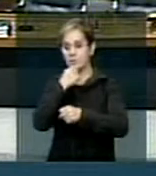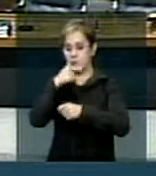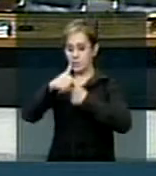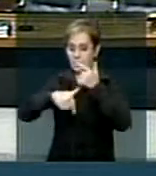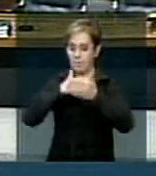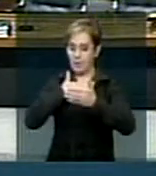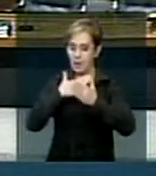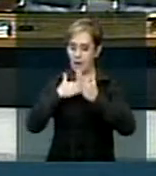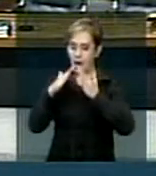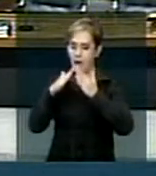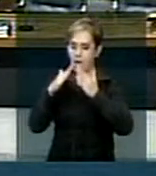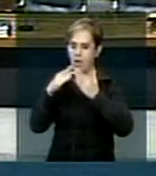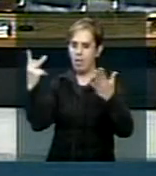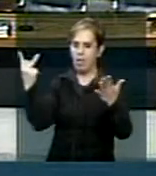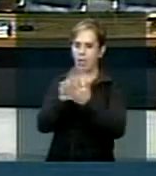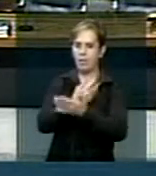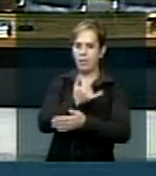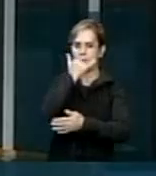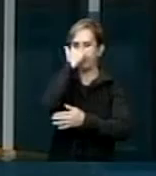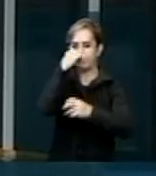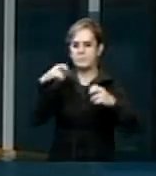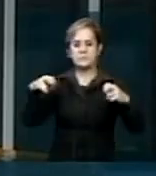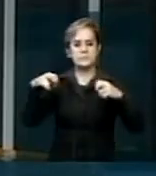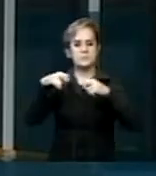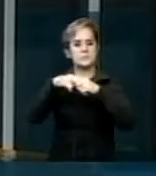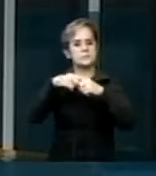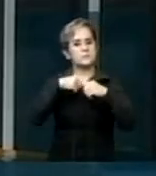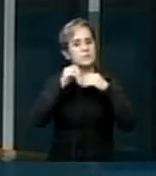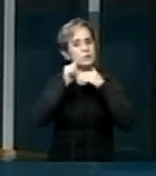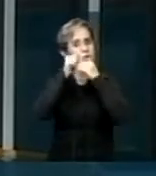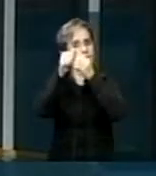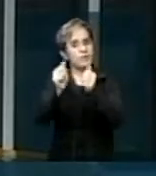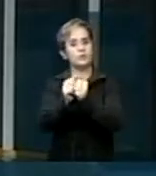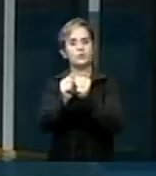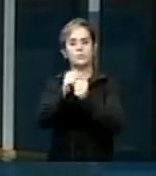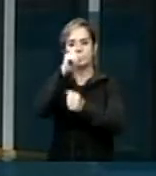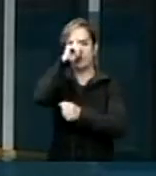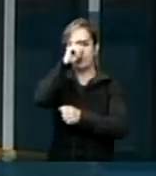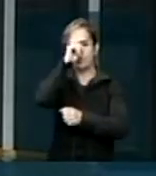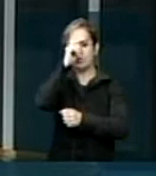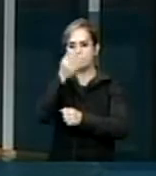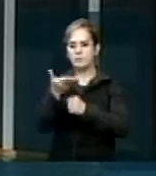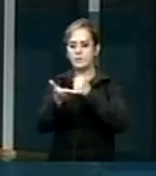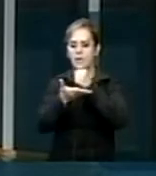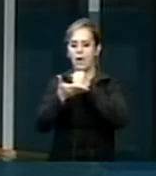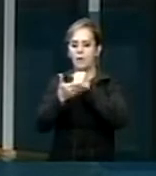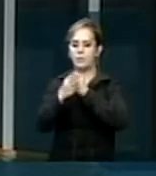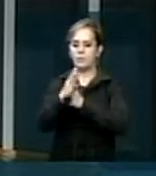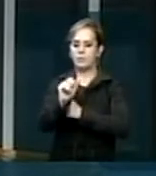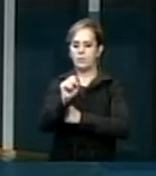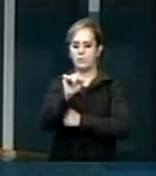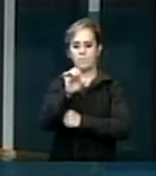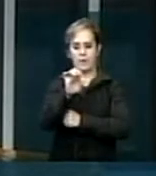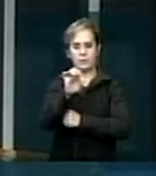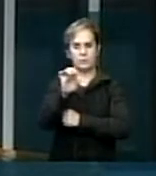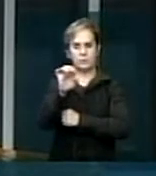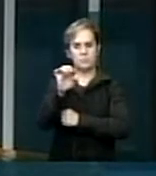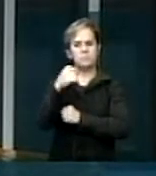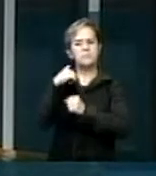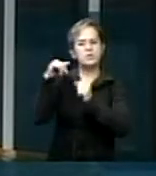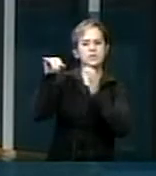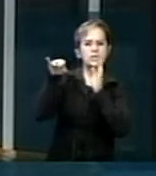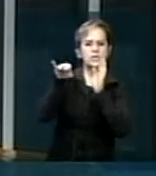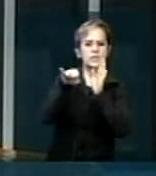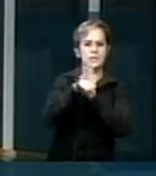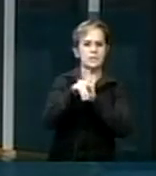carro. E eu fui com ele até a emergência do hospital de base. Chegando lá, senhor presidente,